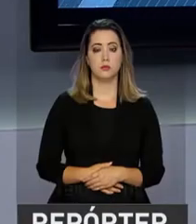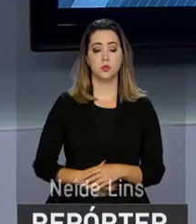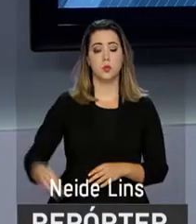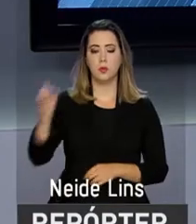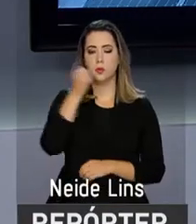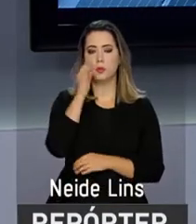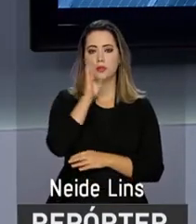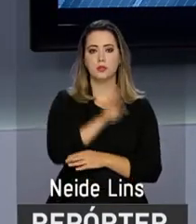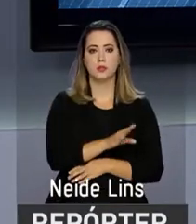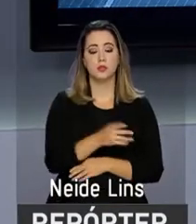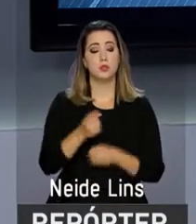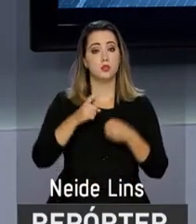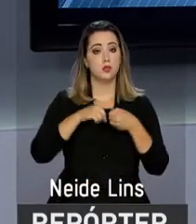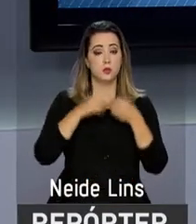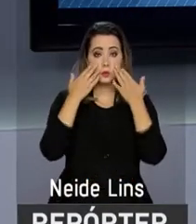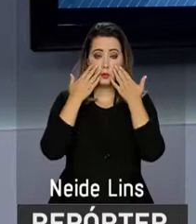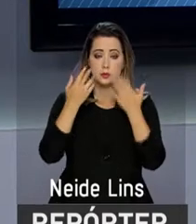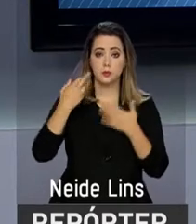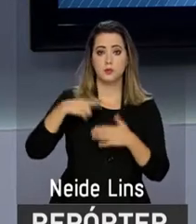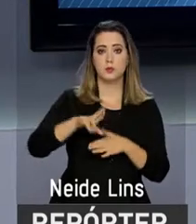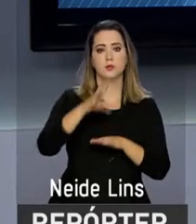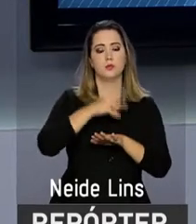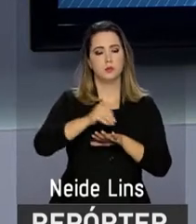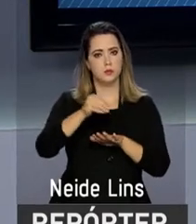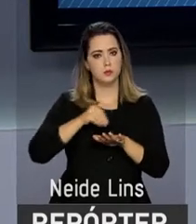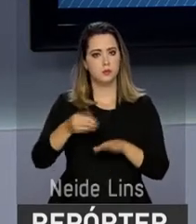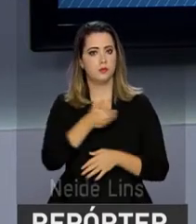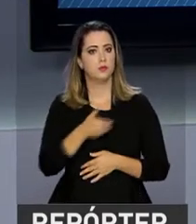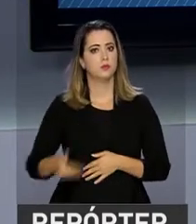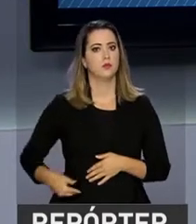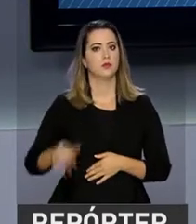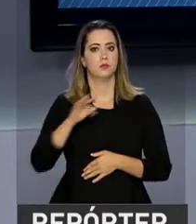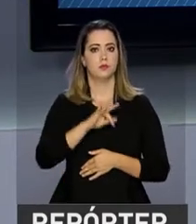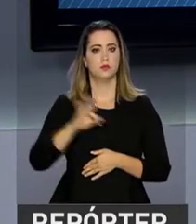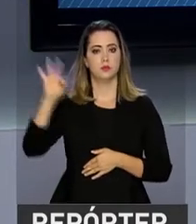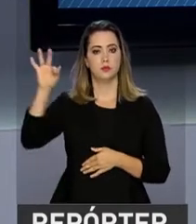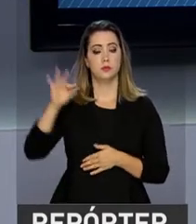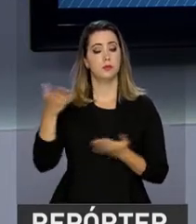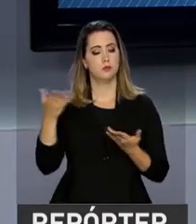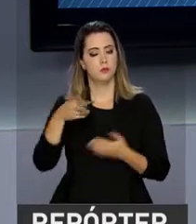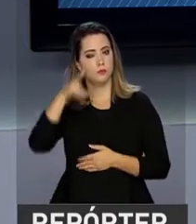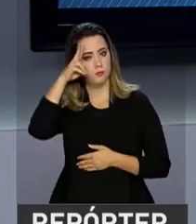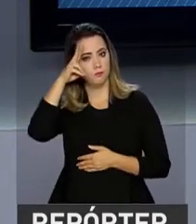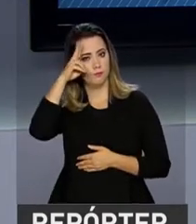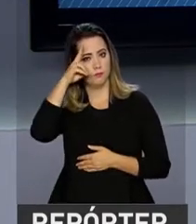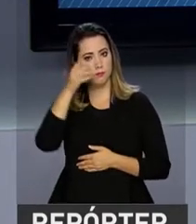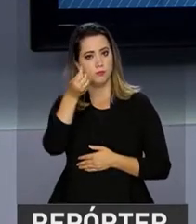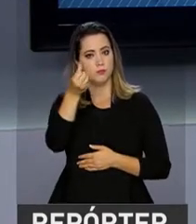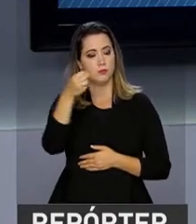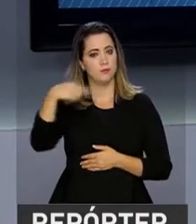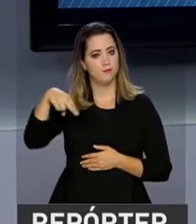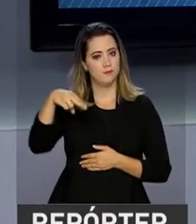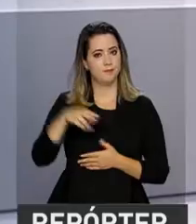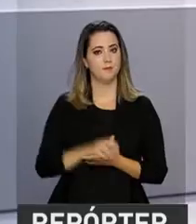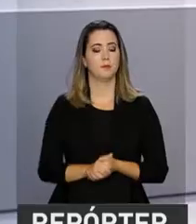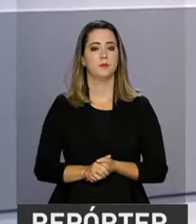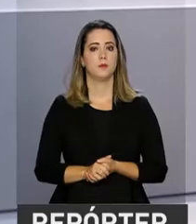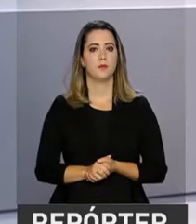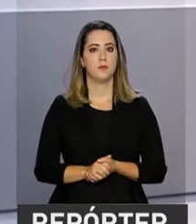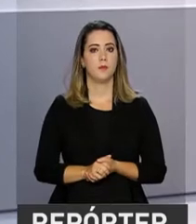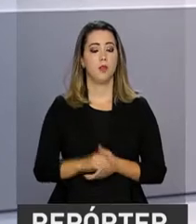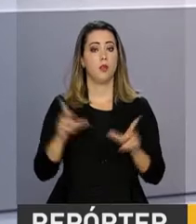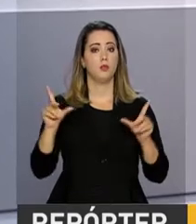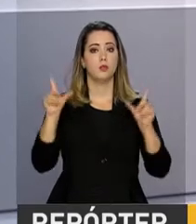Olá, boa tarde. Estamos de volta com o repórter NBR e as notícias do governo federal desta segunda-feira, 6 de novembro.